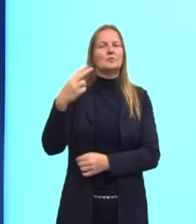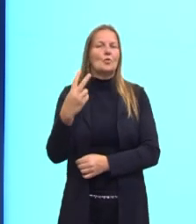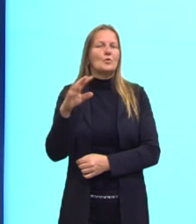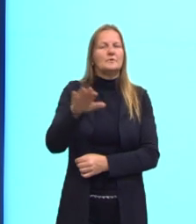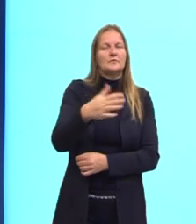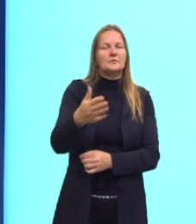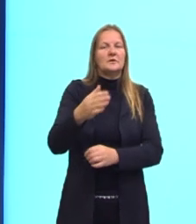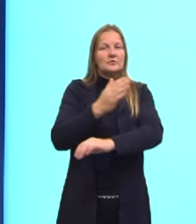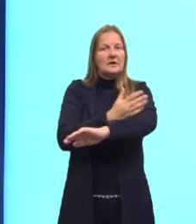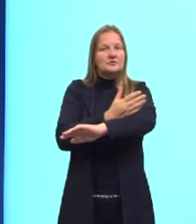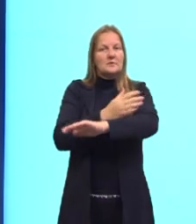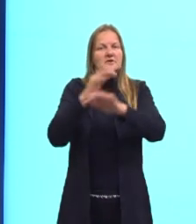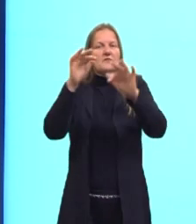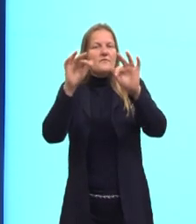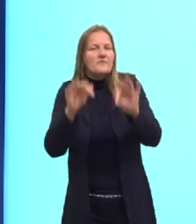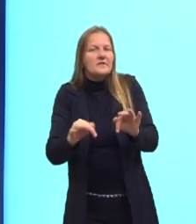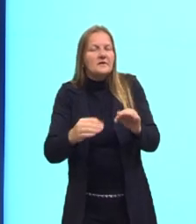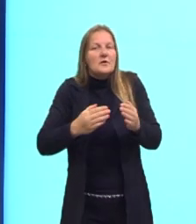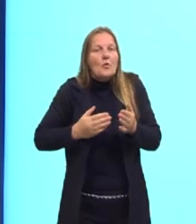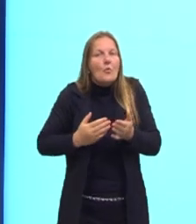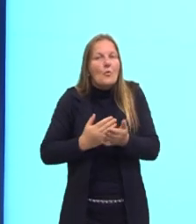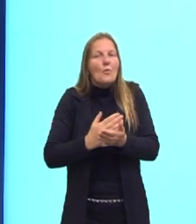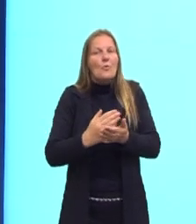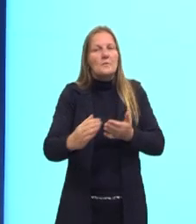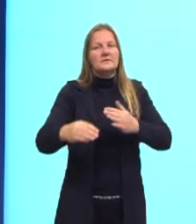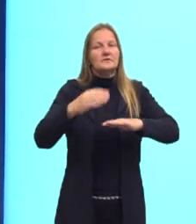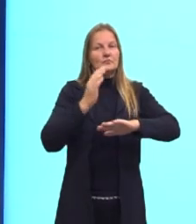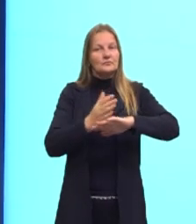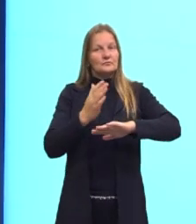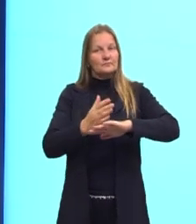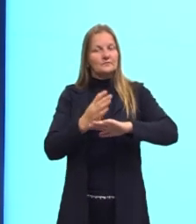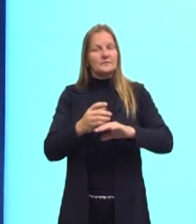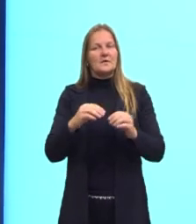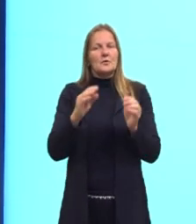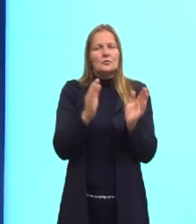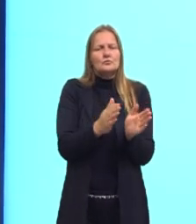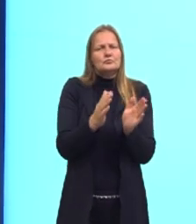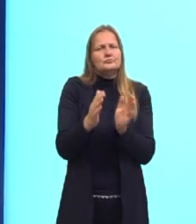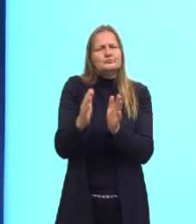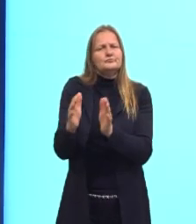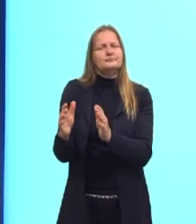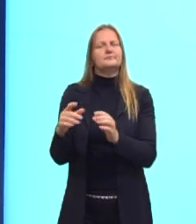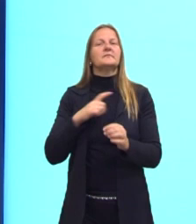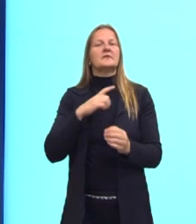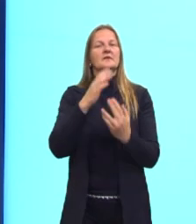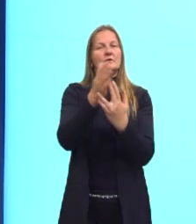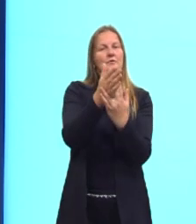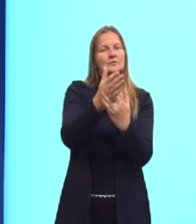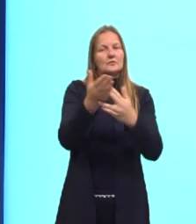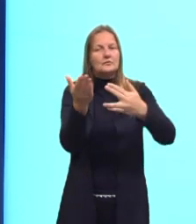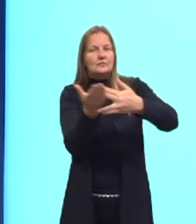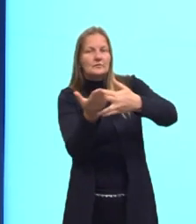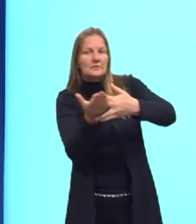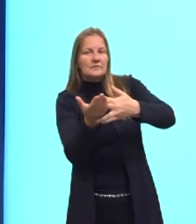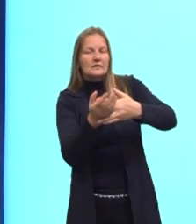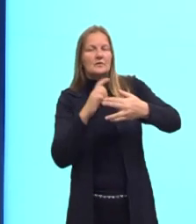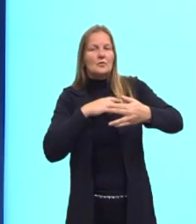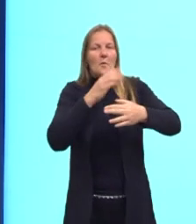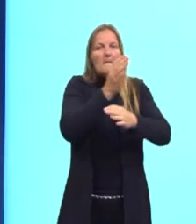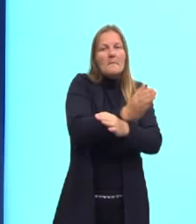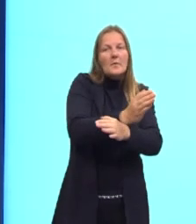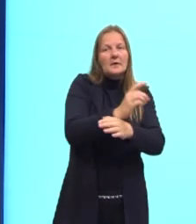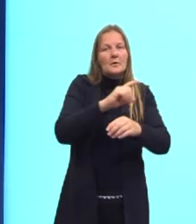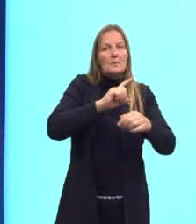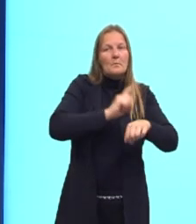acabando a idade média entrando na idade moderna esse intervalo né que fica entre um período